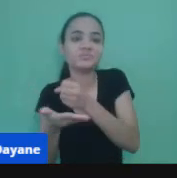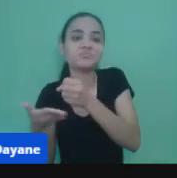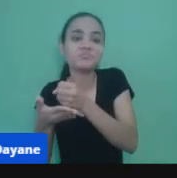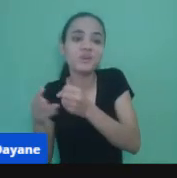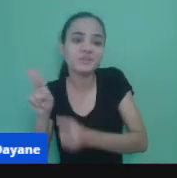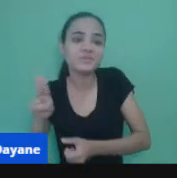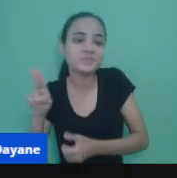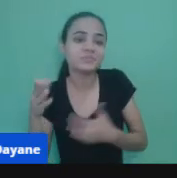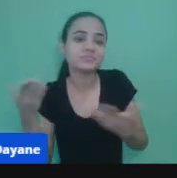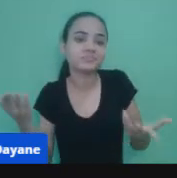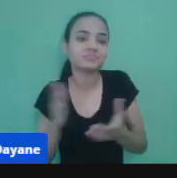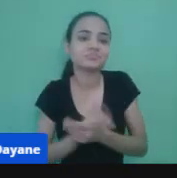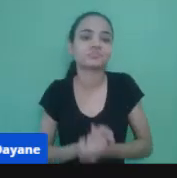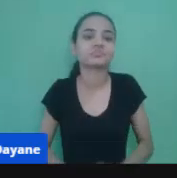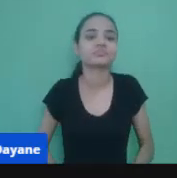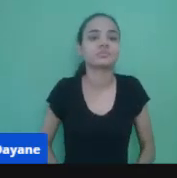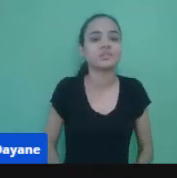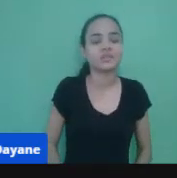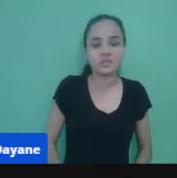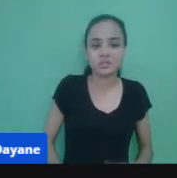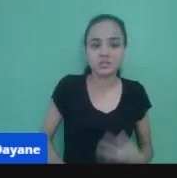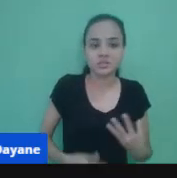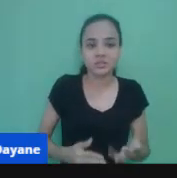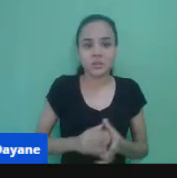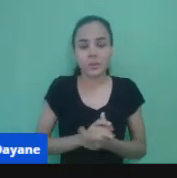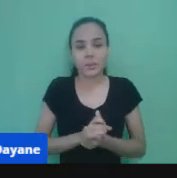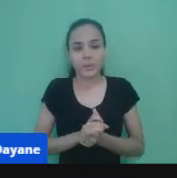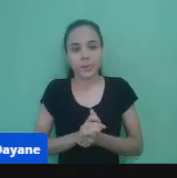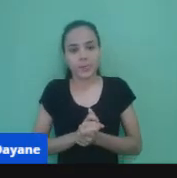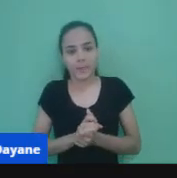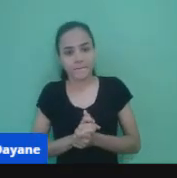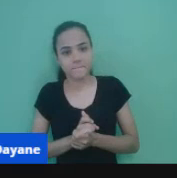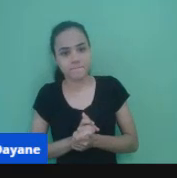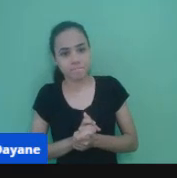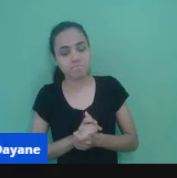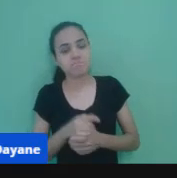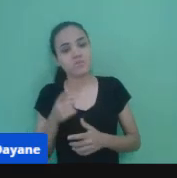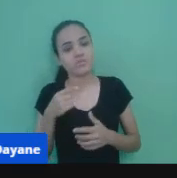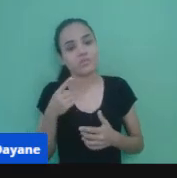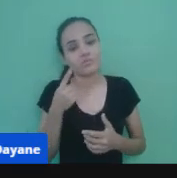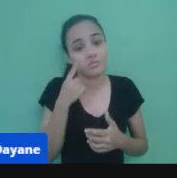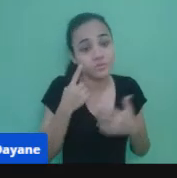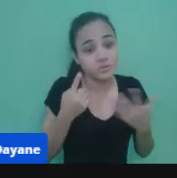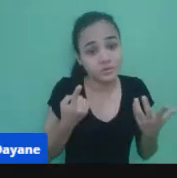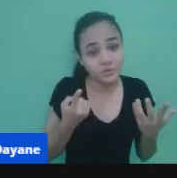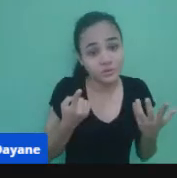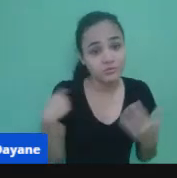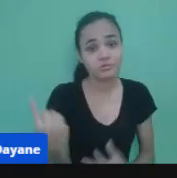vocês traz de novo nossos dois Rafas, só para a gente ver, a gente faz educação. Então,